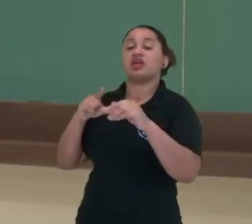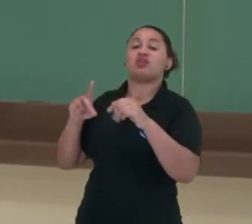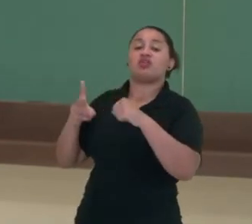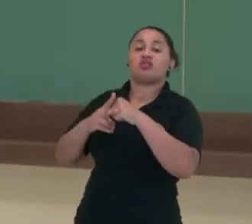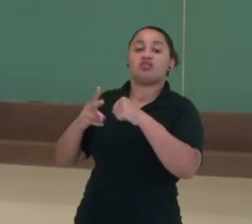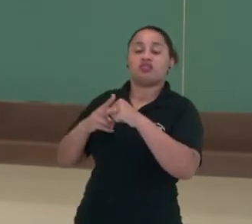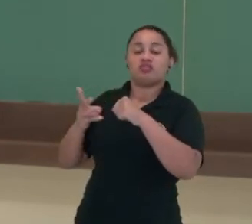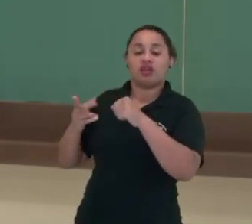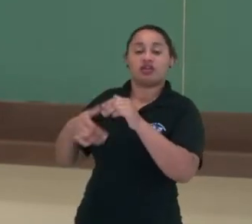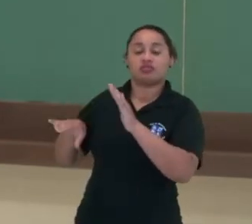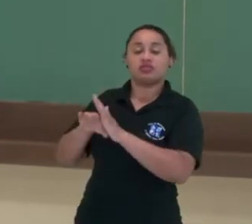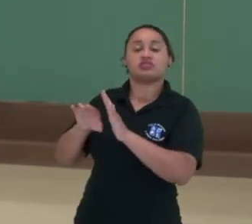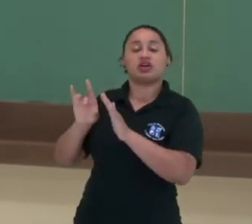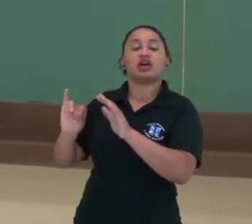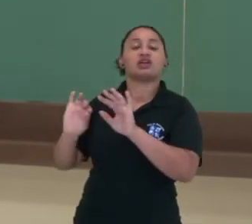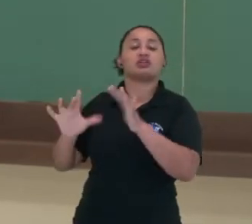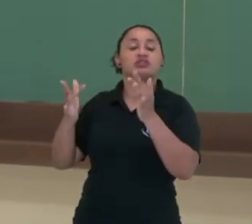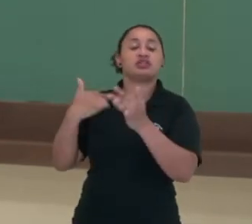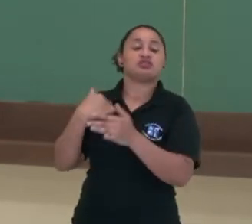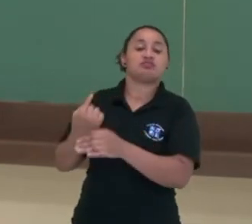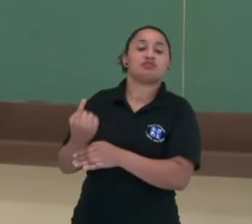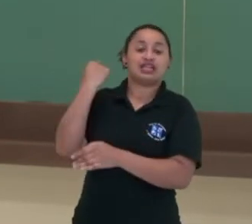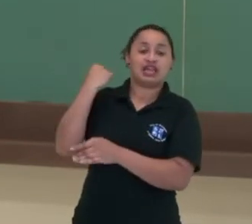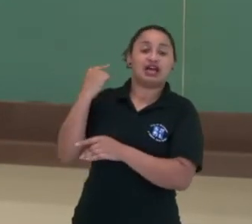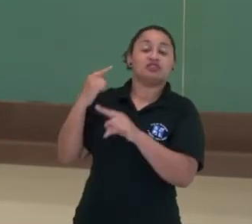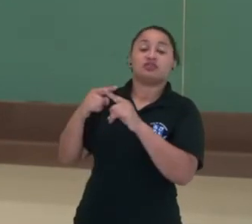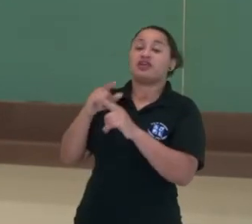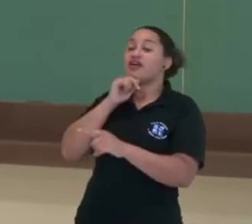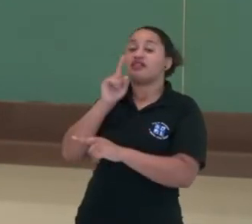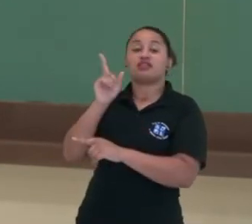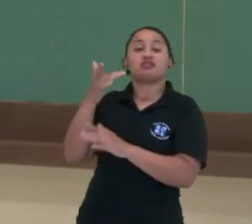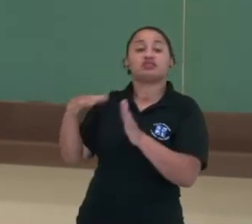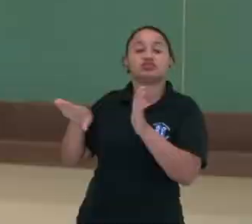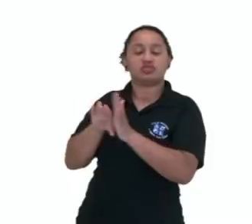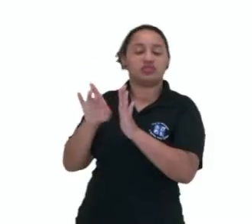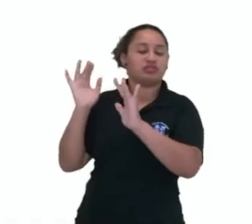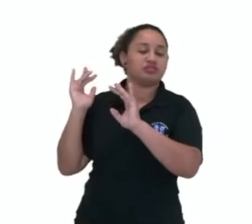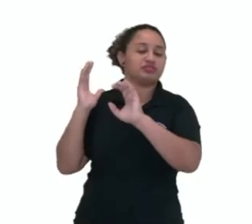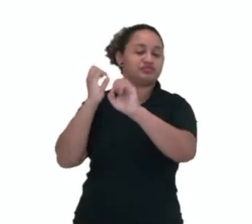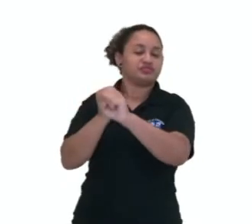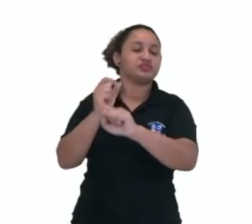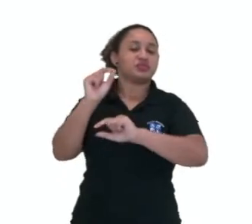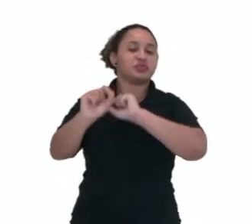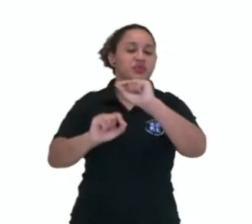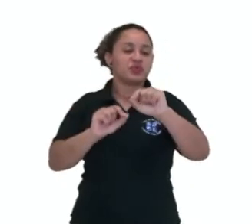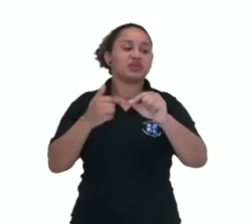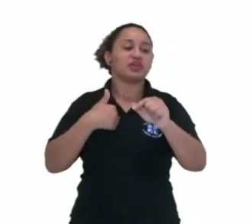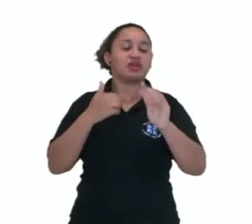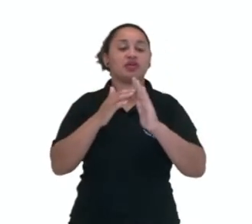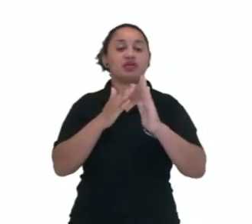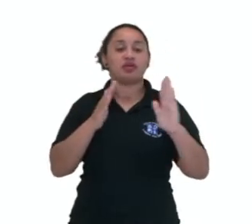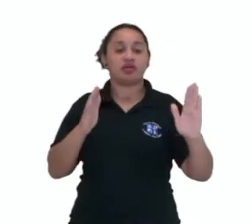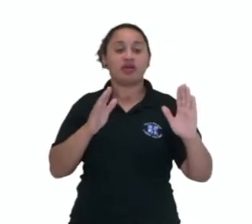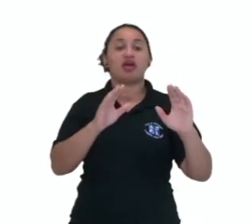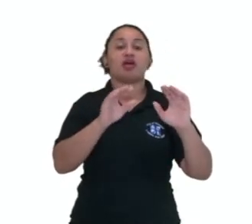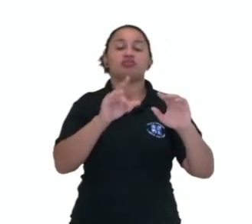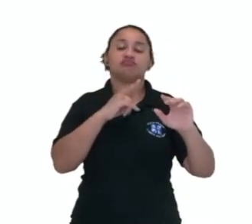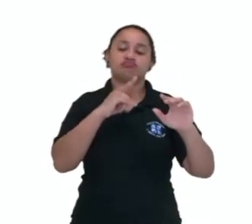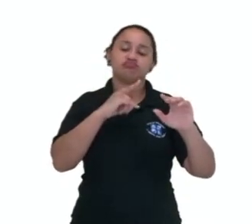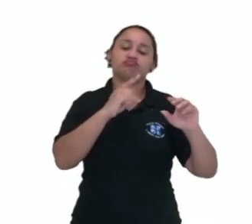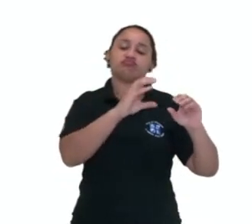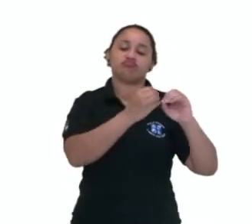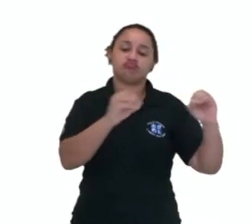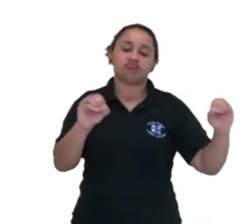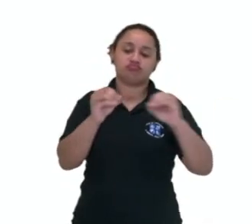na terceira pessoa do singular, e ainda não chegou, certo? Vamos fazer uma retomada aqui então. O período composto por coordenação